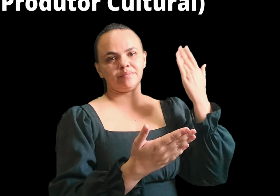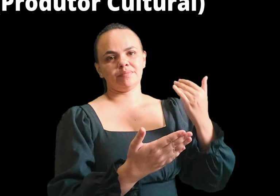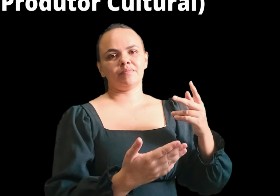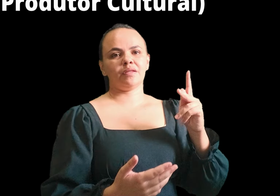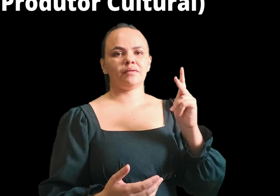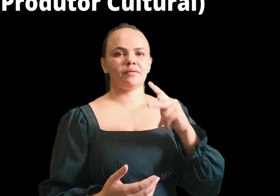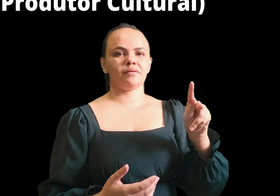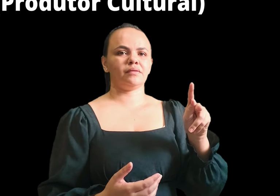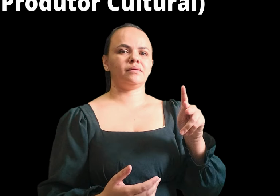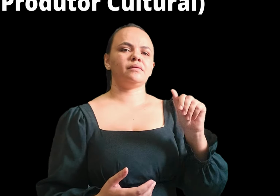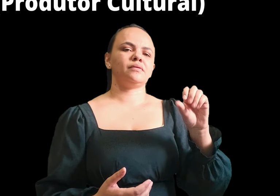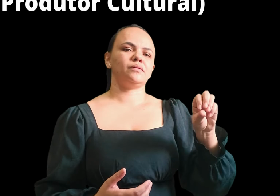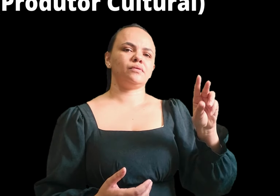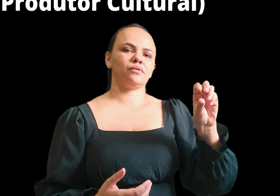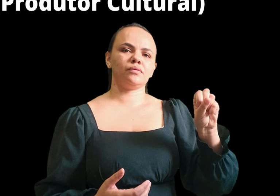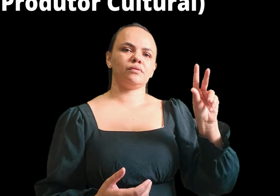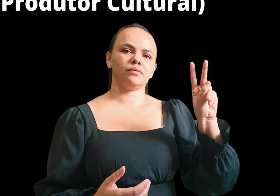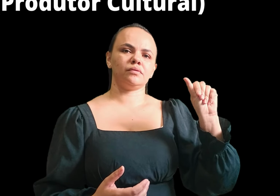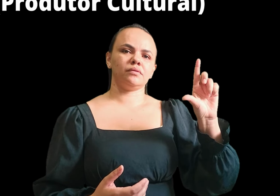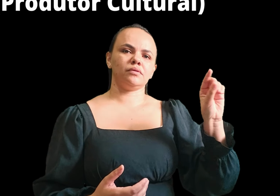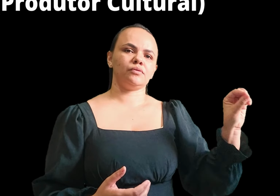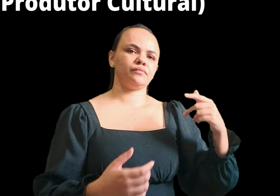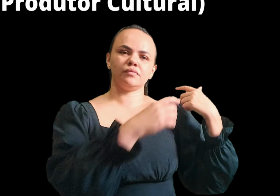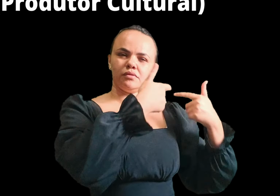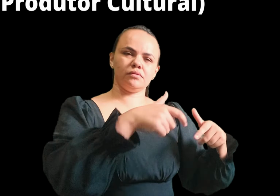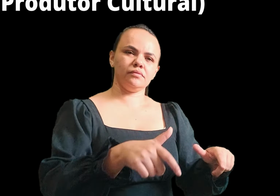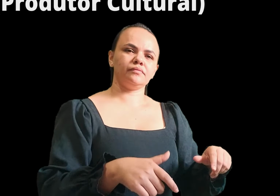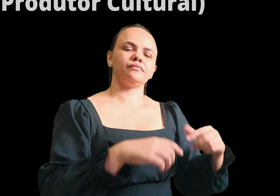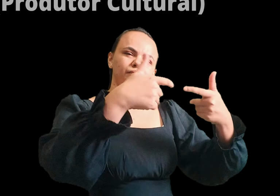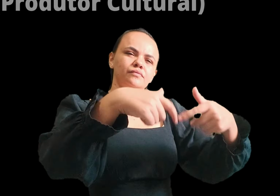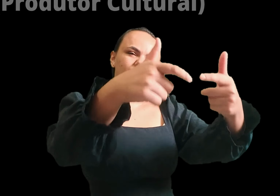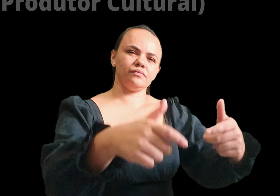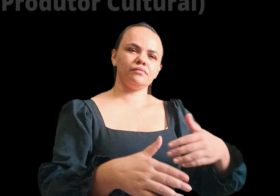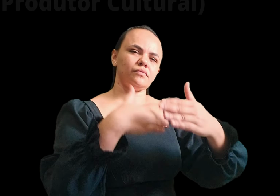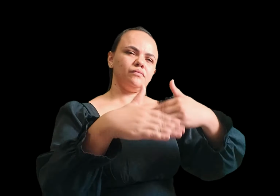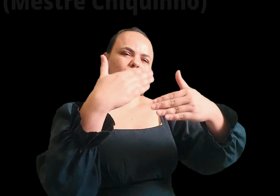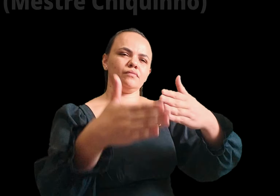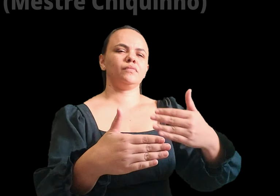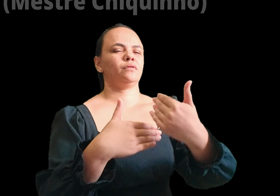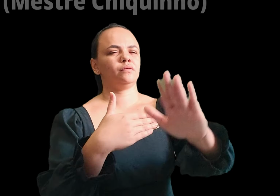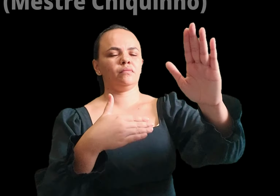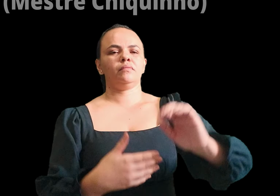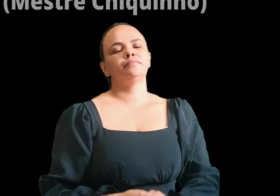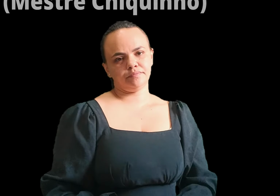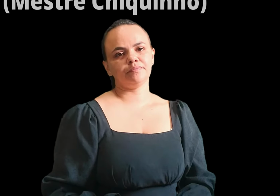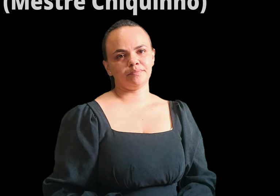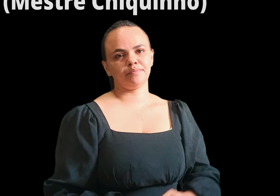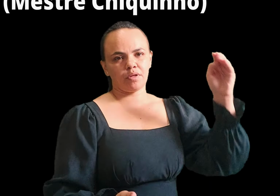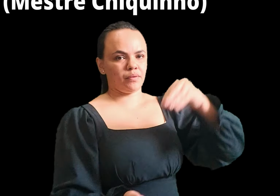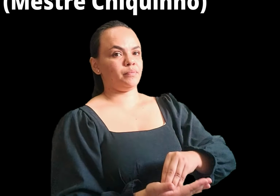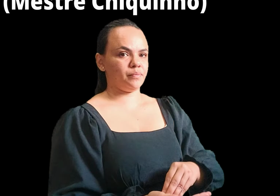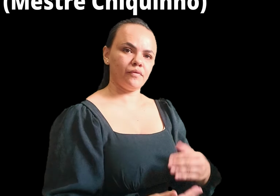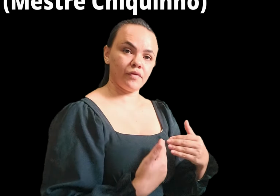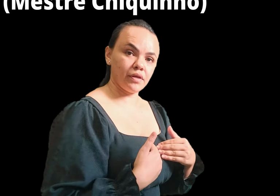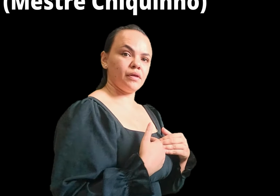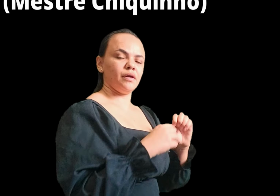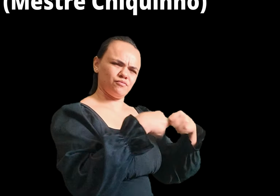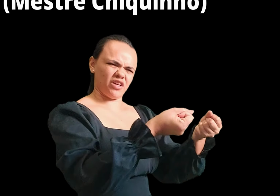Osvaldo por gerações e gerações e por fim eu faço uso